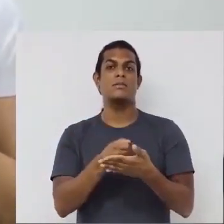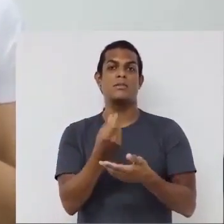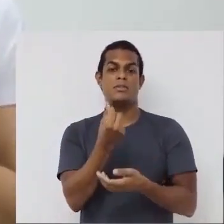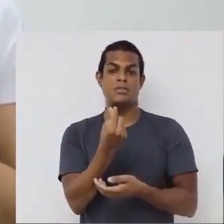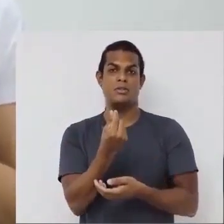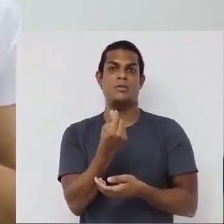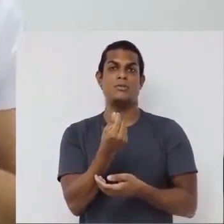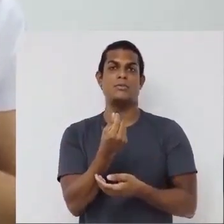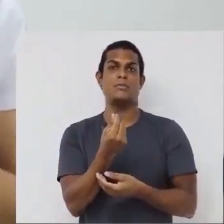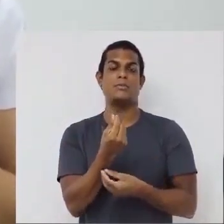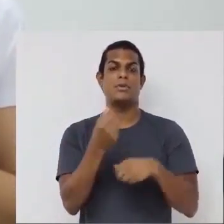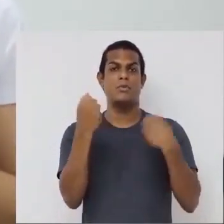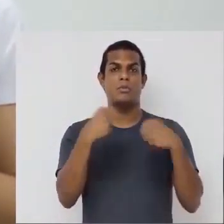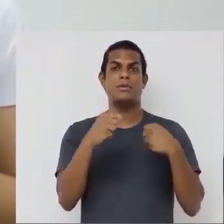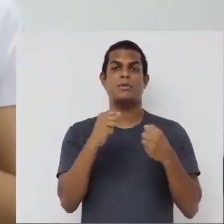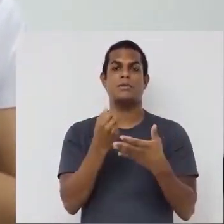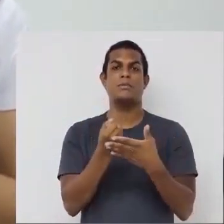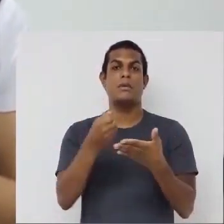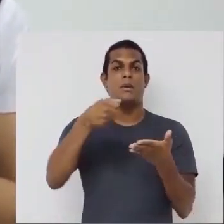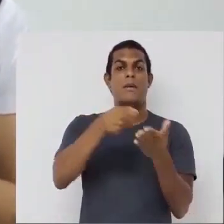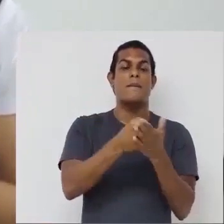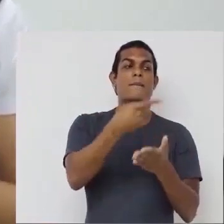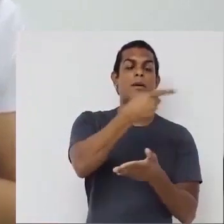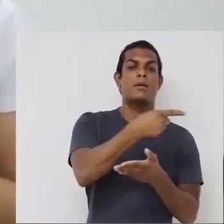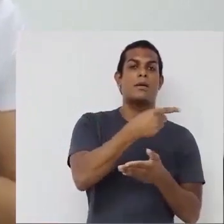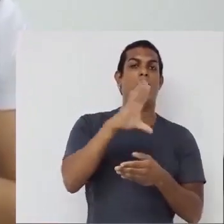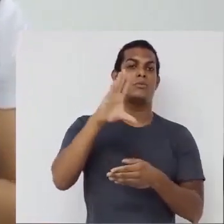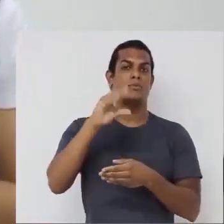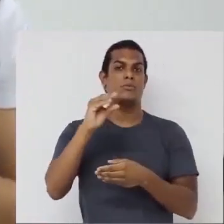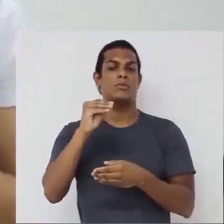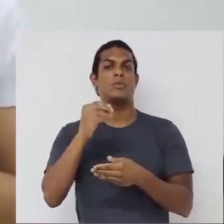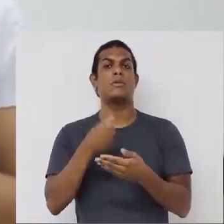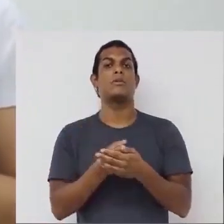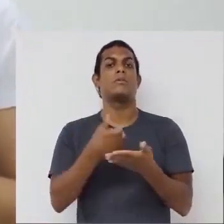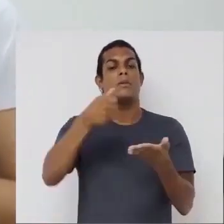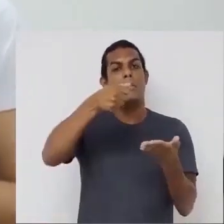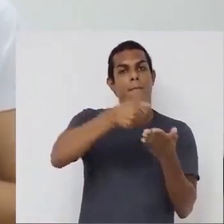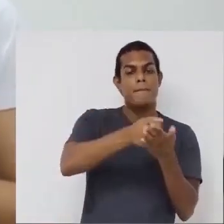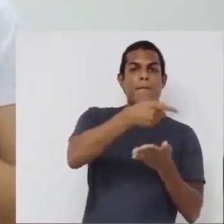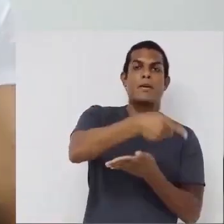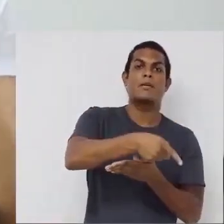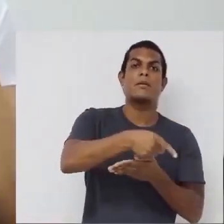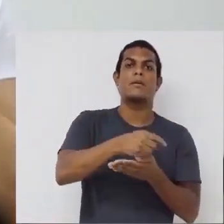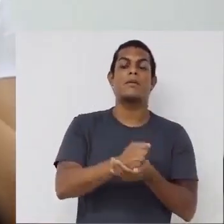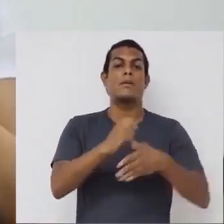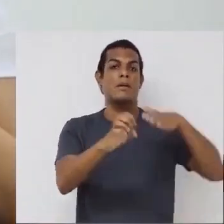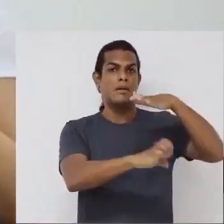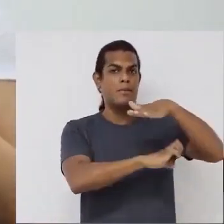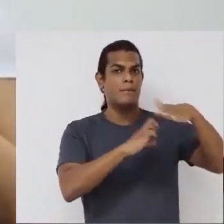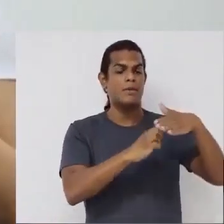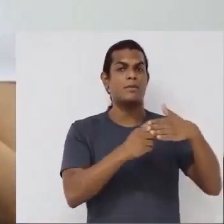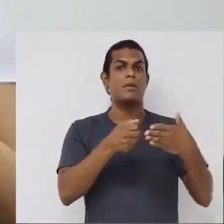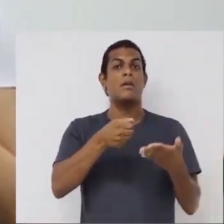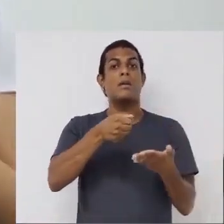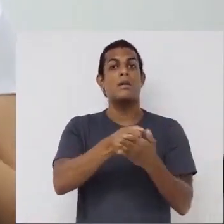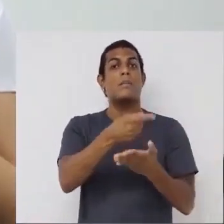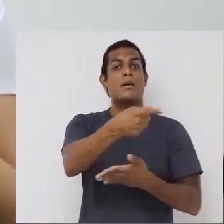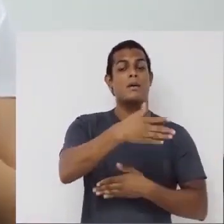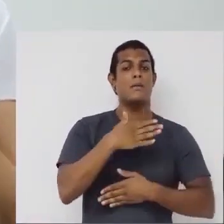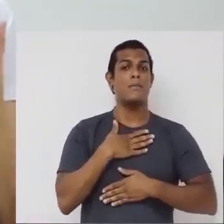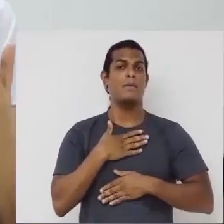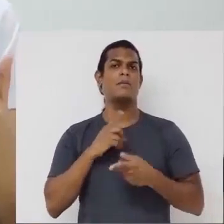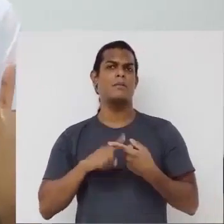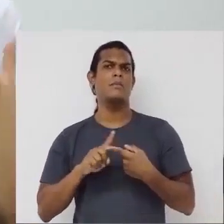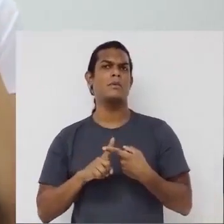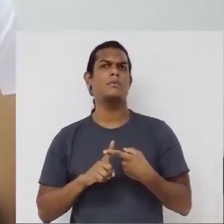do meu cliente, seguinte, eu preciso pagar os meus funcionários, pagar os meus fornecedores e eu preciso me pagar também,